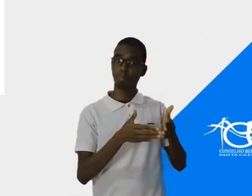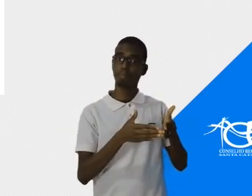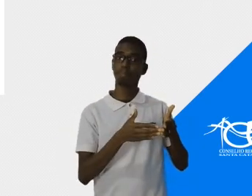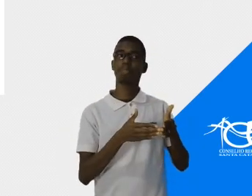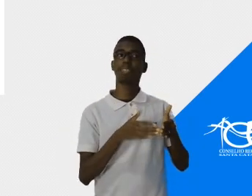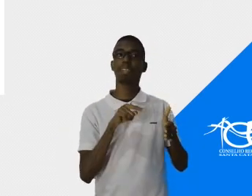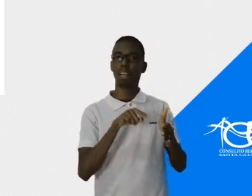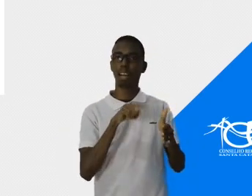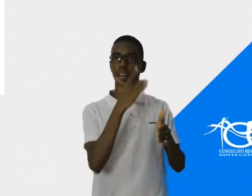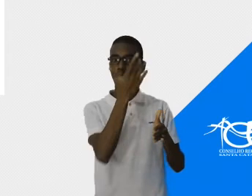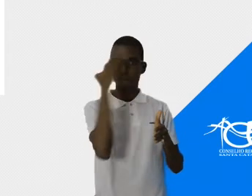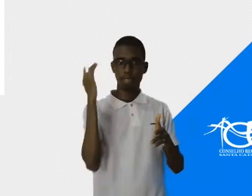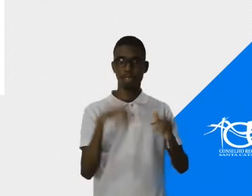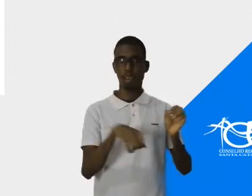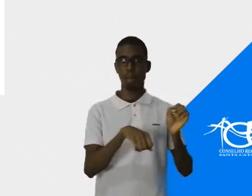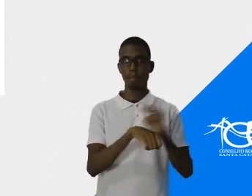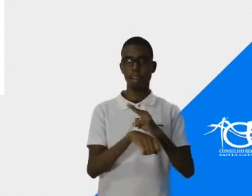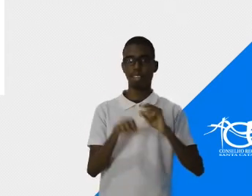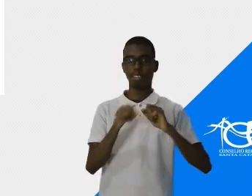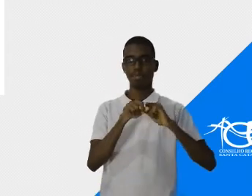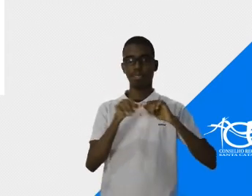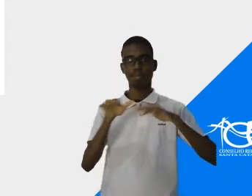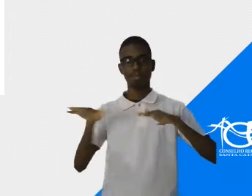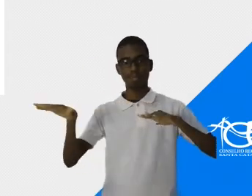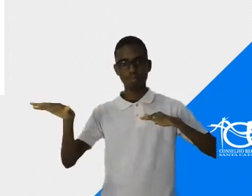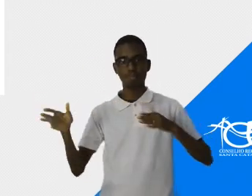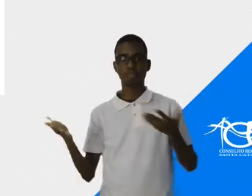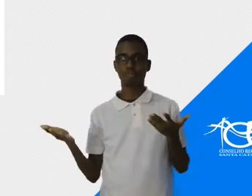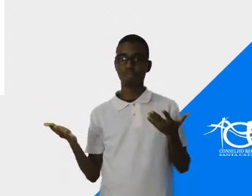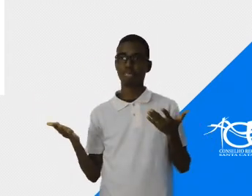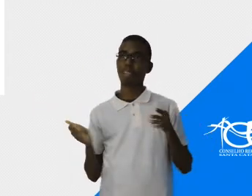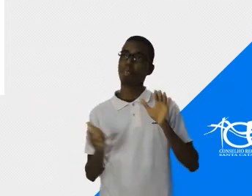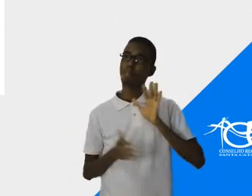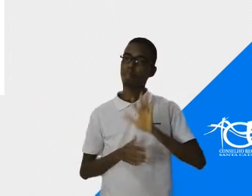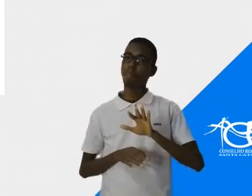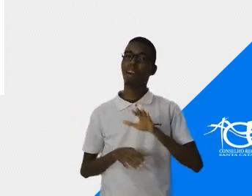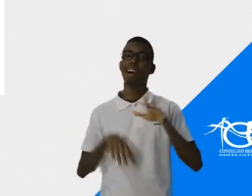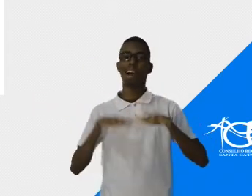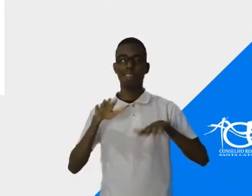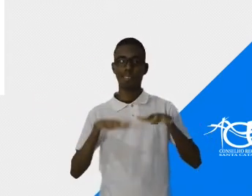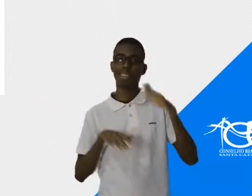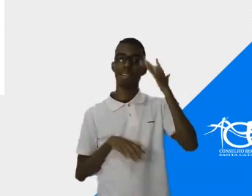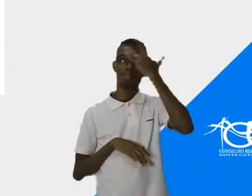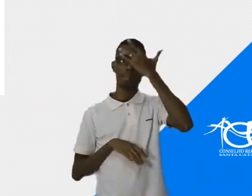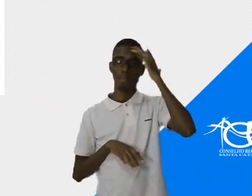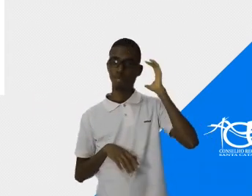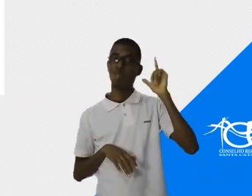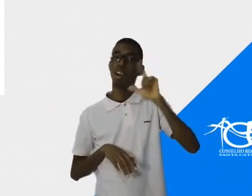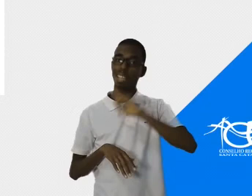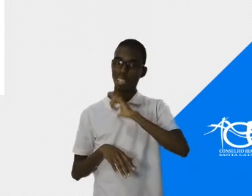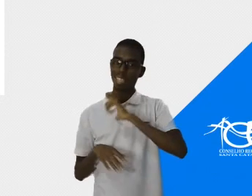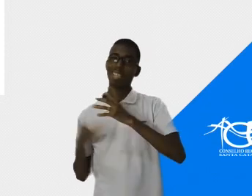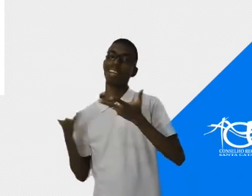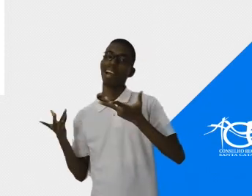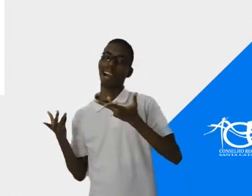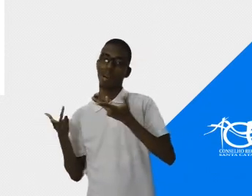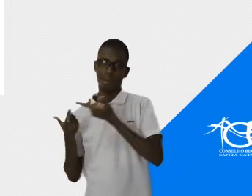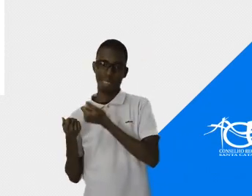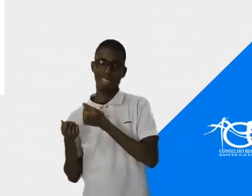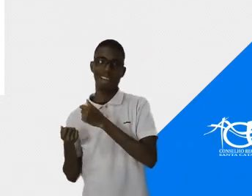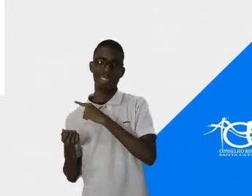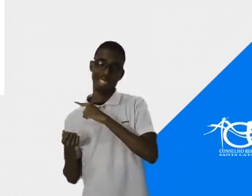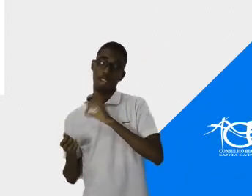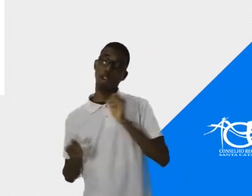como condutores, ele parte, na verdade, da hipótese de que algumas pessoas detêm essas habilidades, outras ainda não detêm, ou não detêm, não